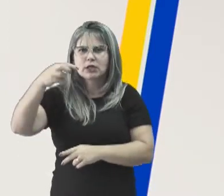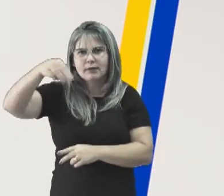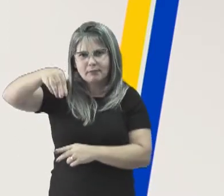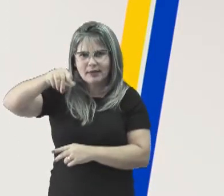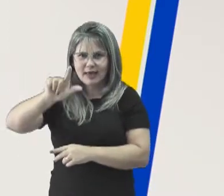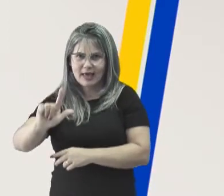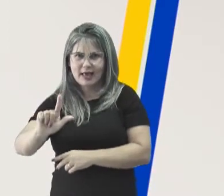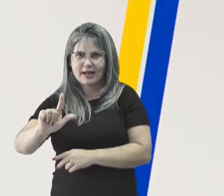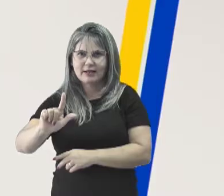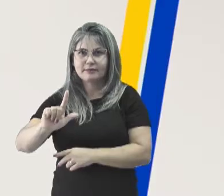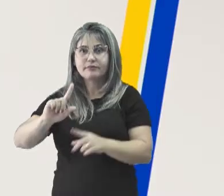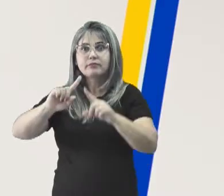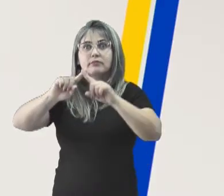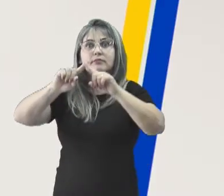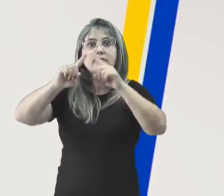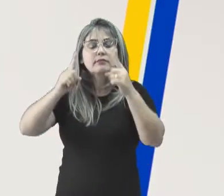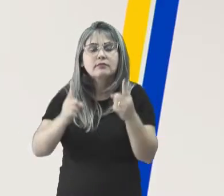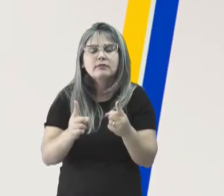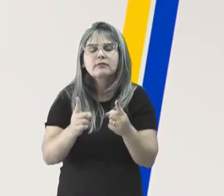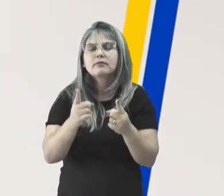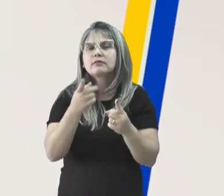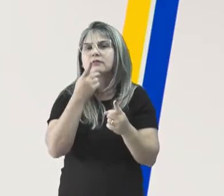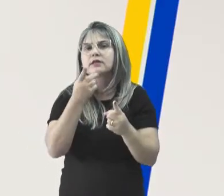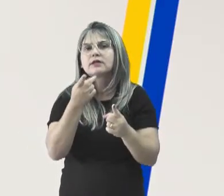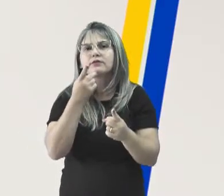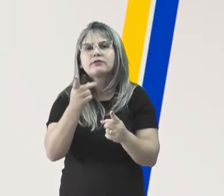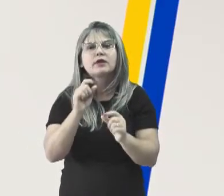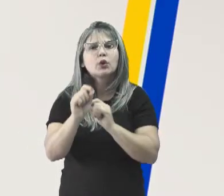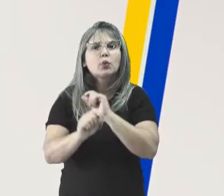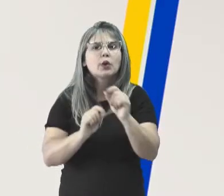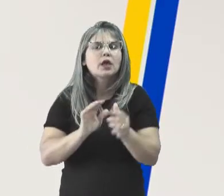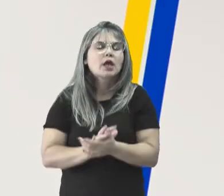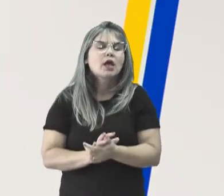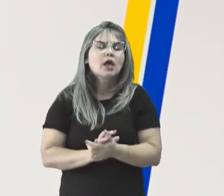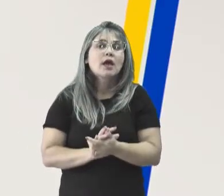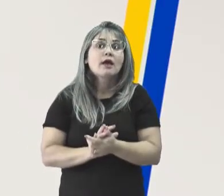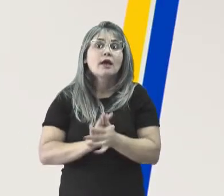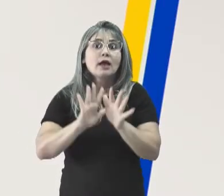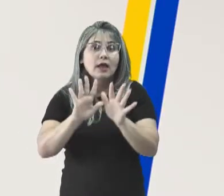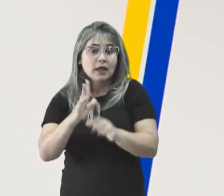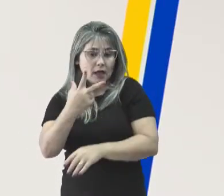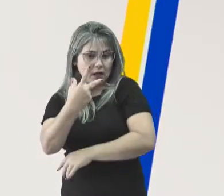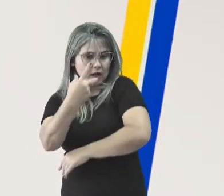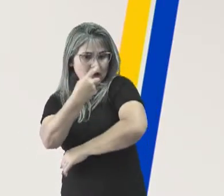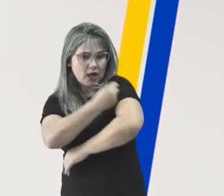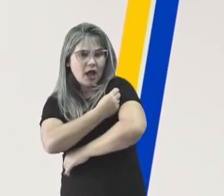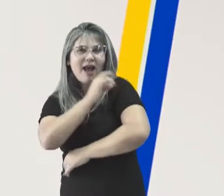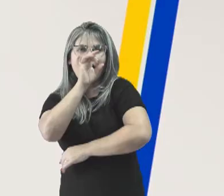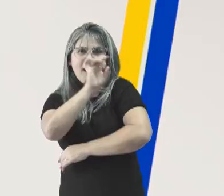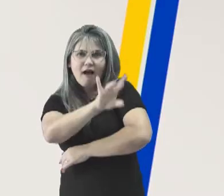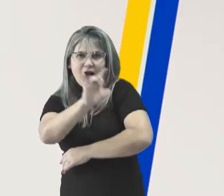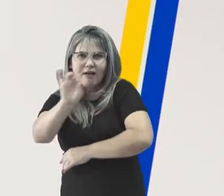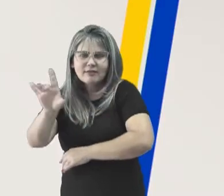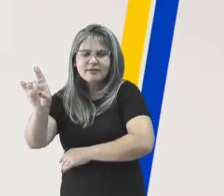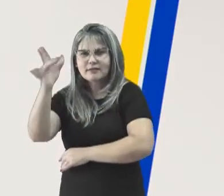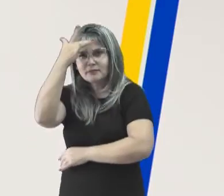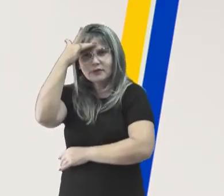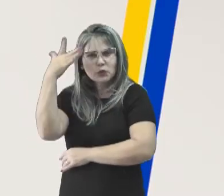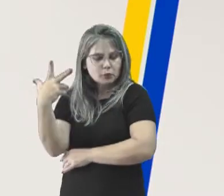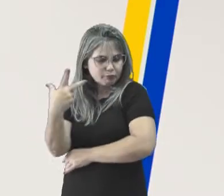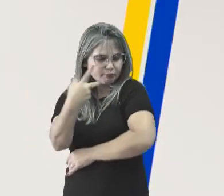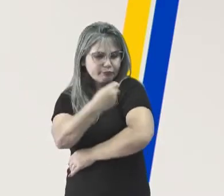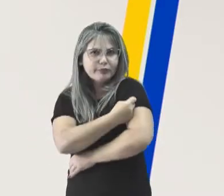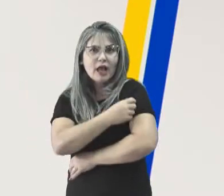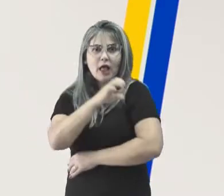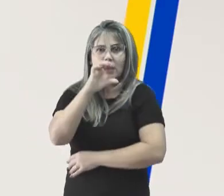apenas meio ml, metade de 1 ml para aplicar a vacina em cada pessoa. Então, ó, a gente